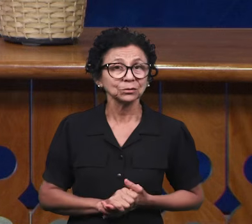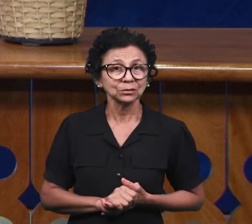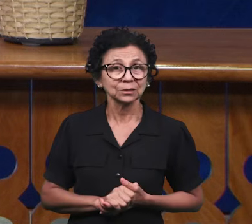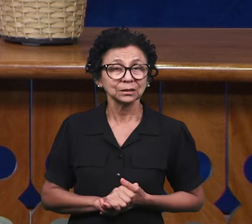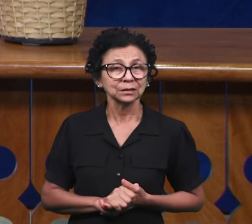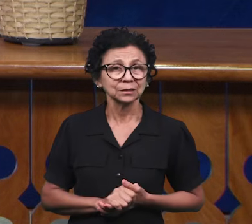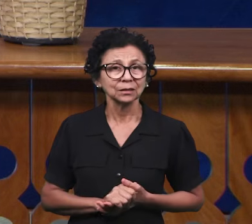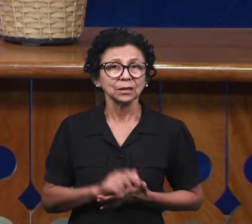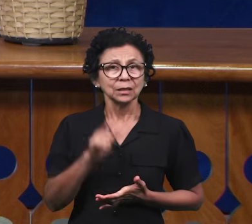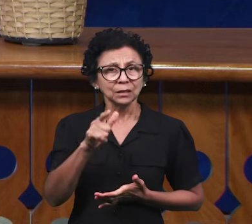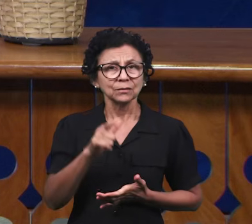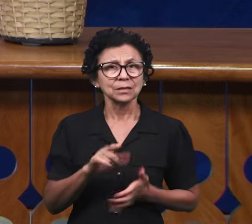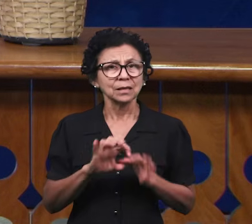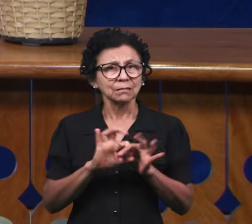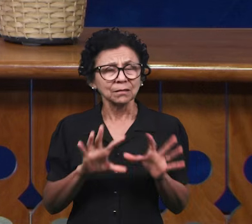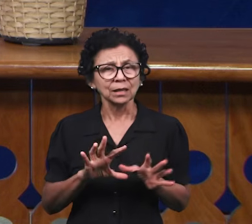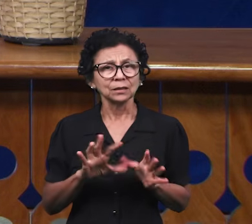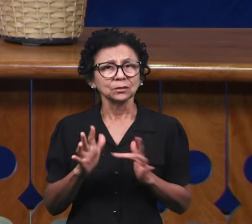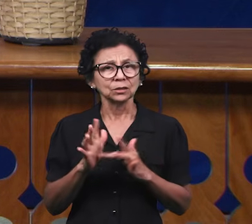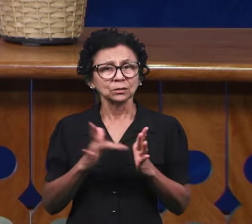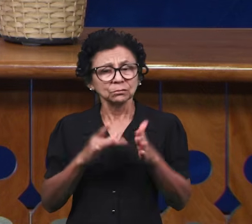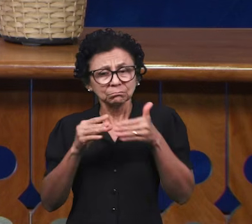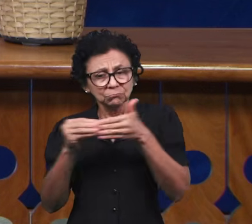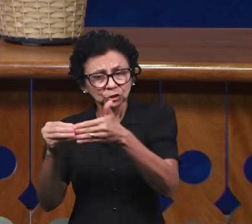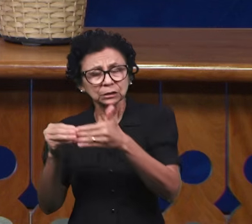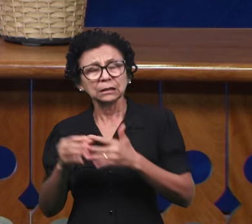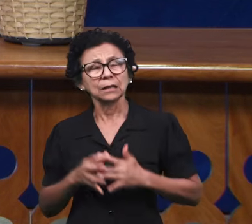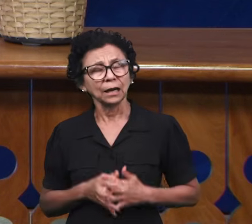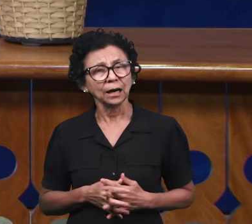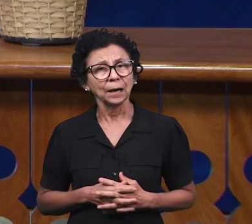Filipe permitiu. E vejam, que impede que eu